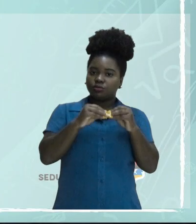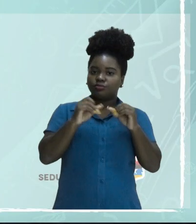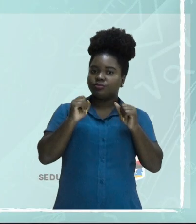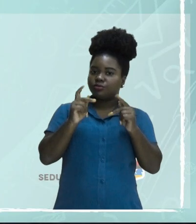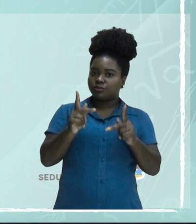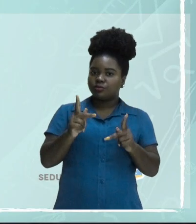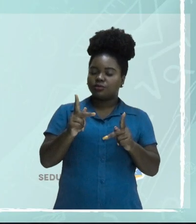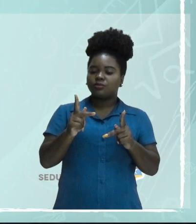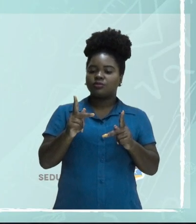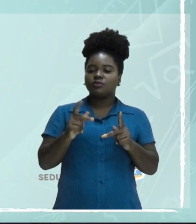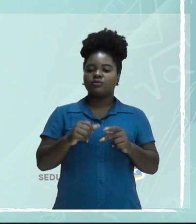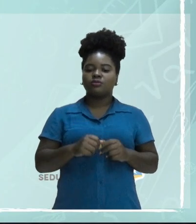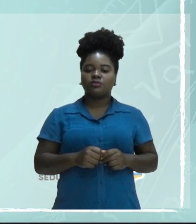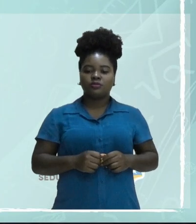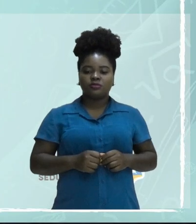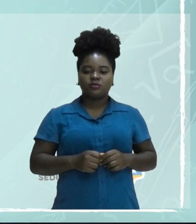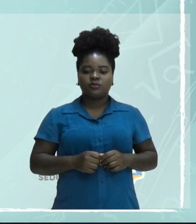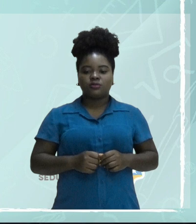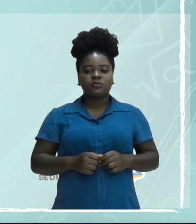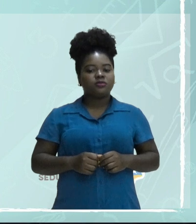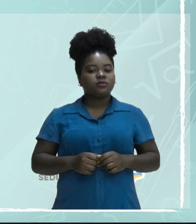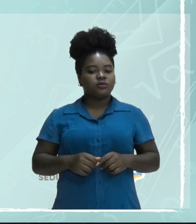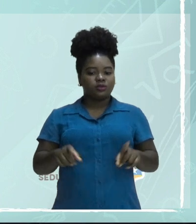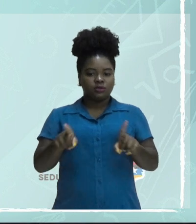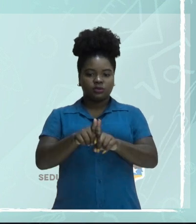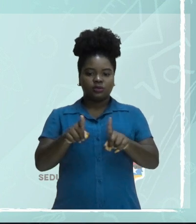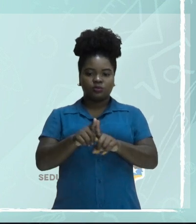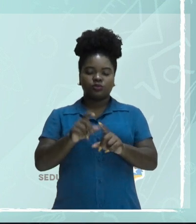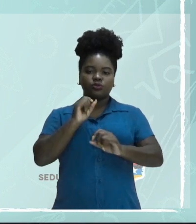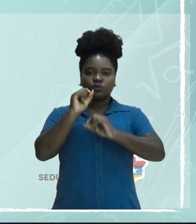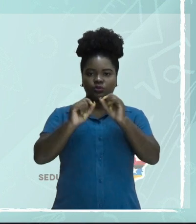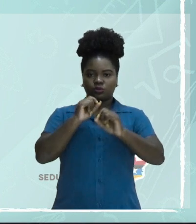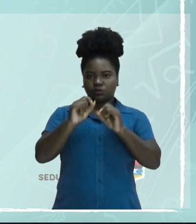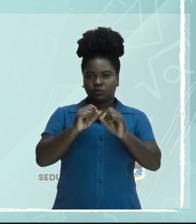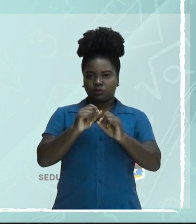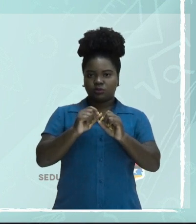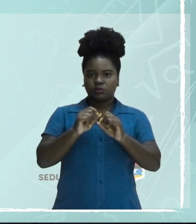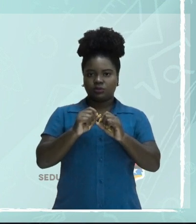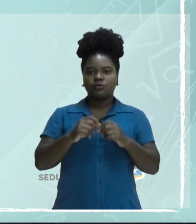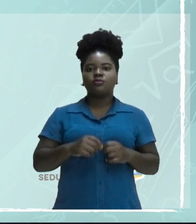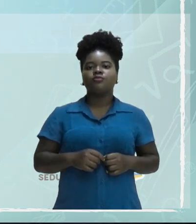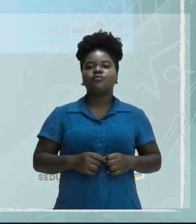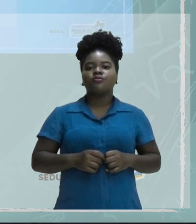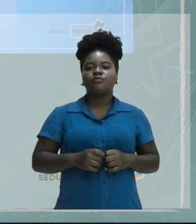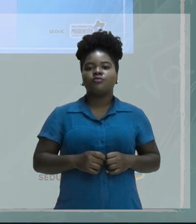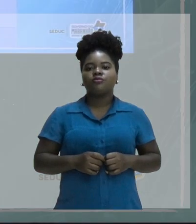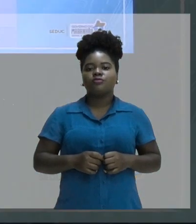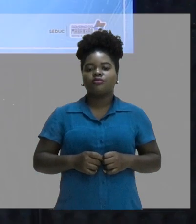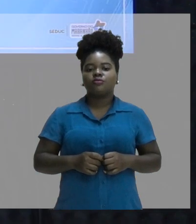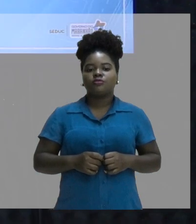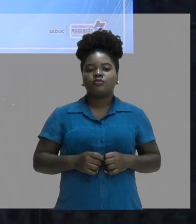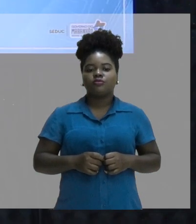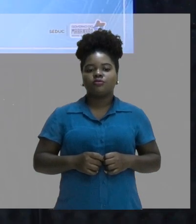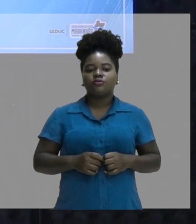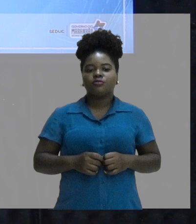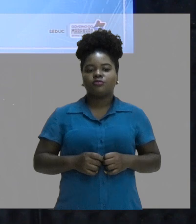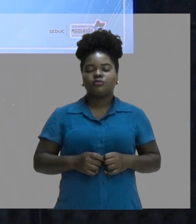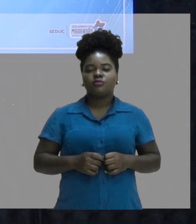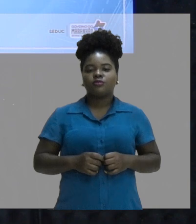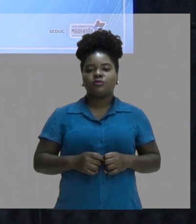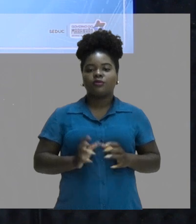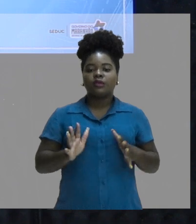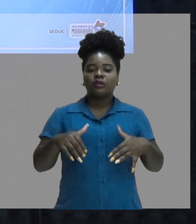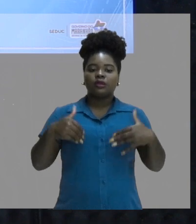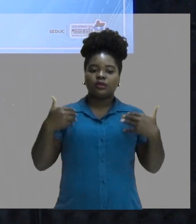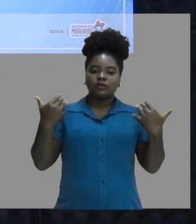esquelético voluntária e estriado cardíaco e liso são ações o quê? Involuntárias. Tá certo?